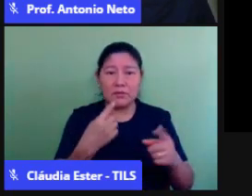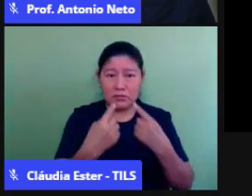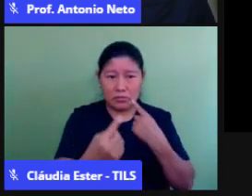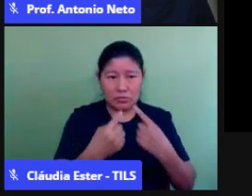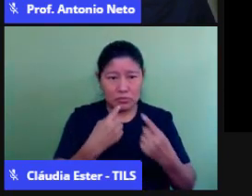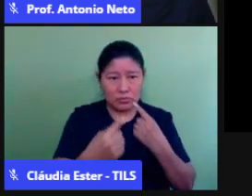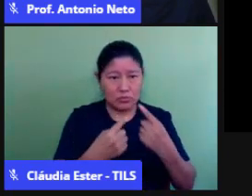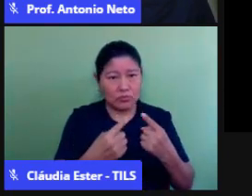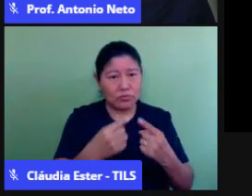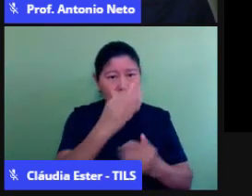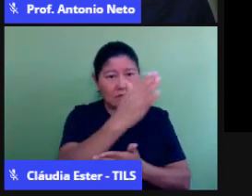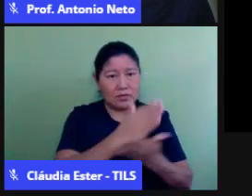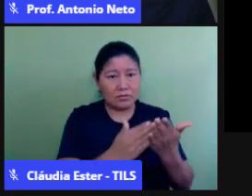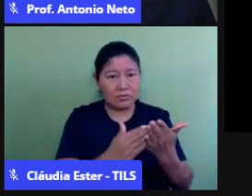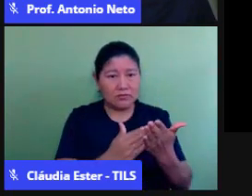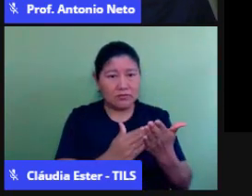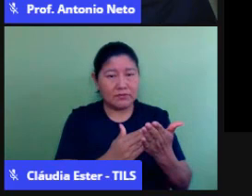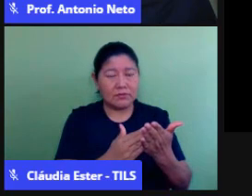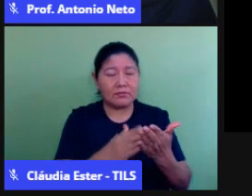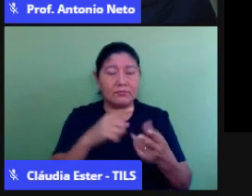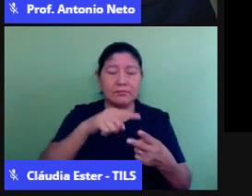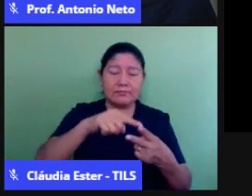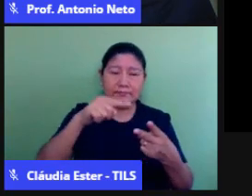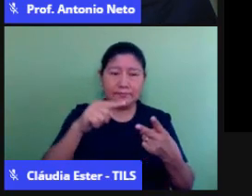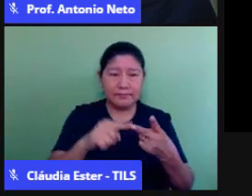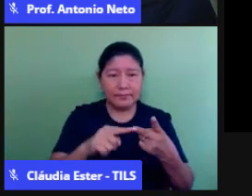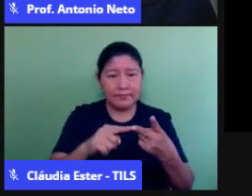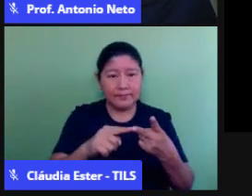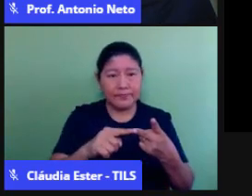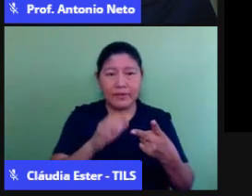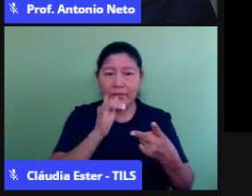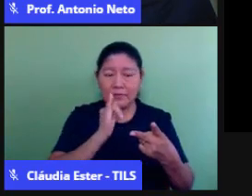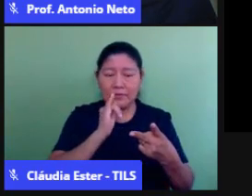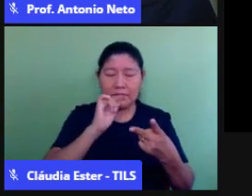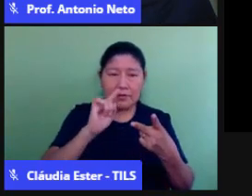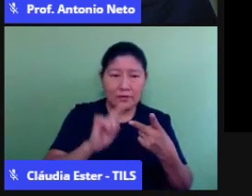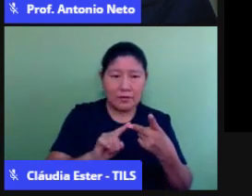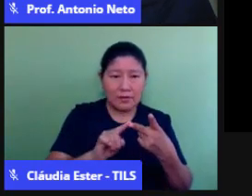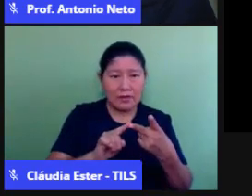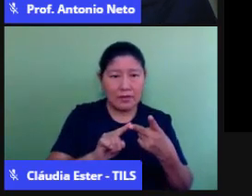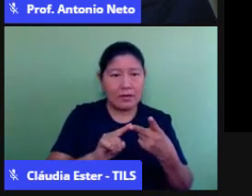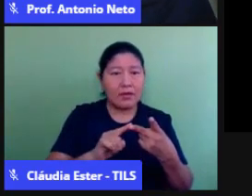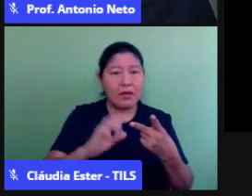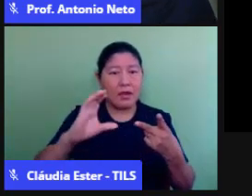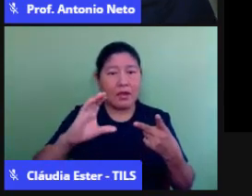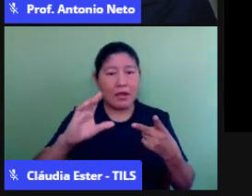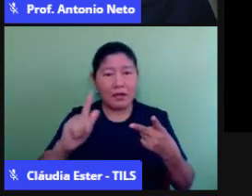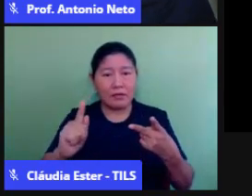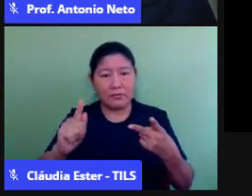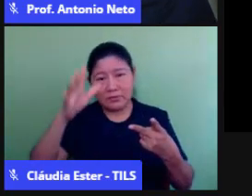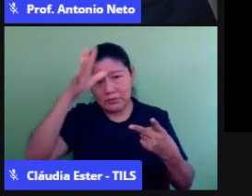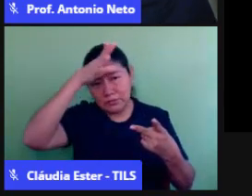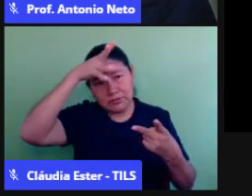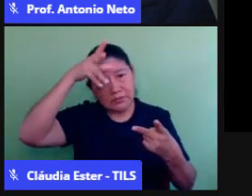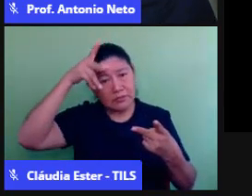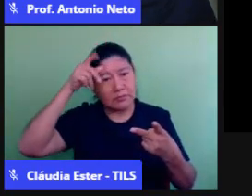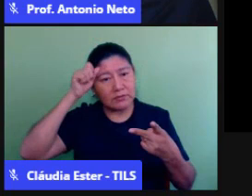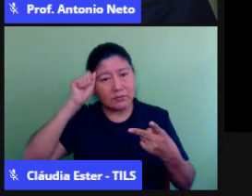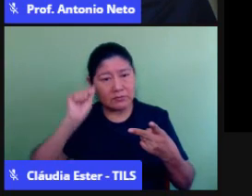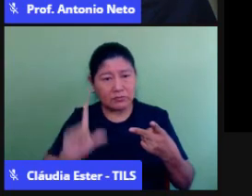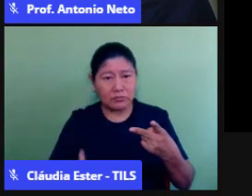Grosso, quando Campo Grande foi considerada capital do Mato Grosso do Sul, no ano seguinte dobrou a